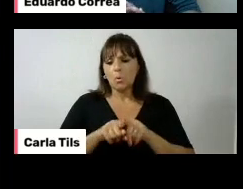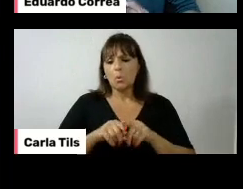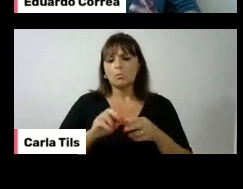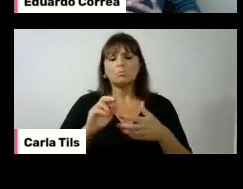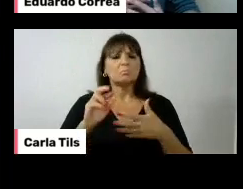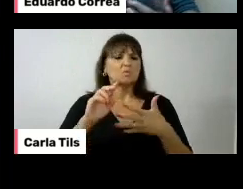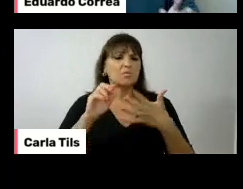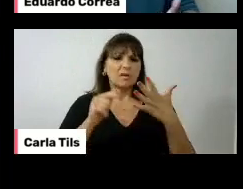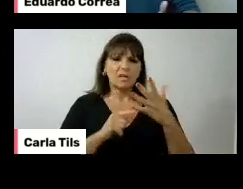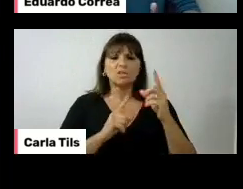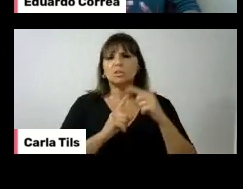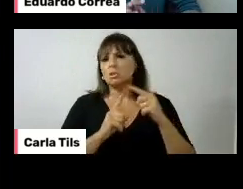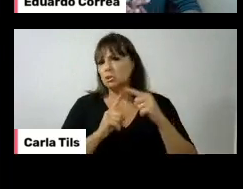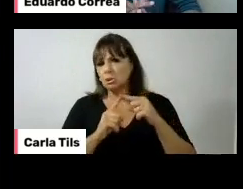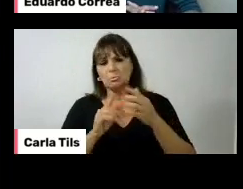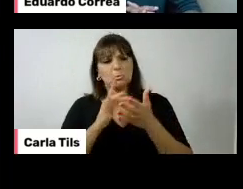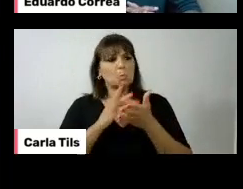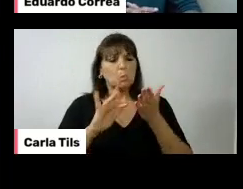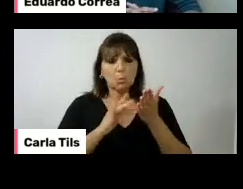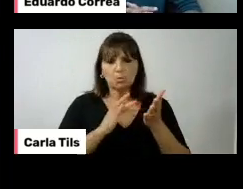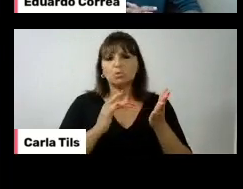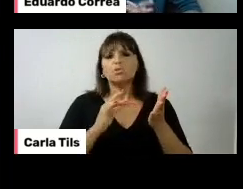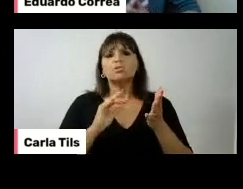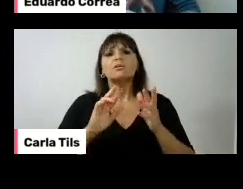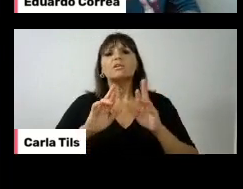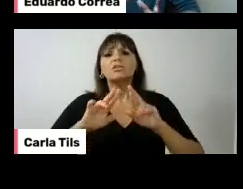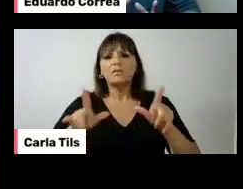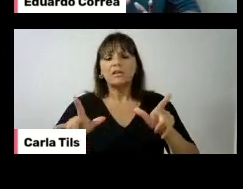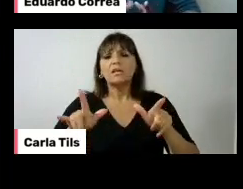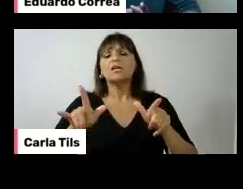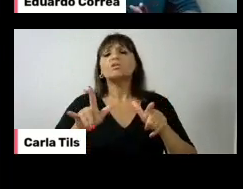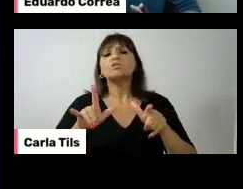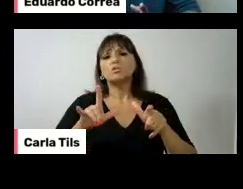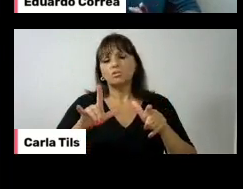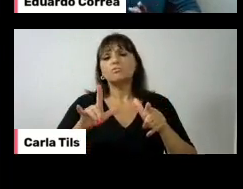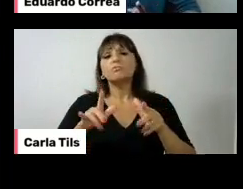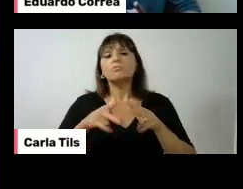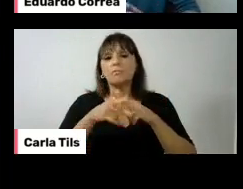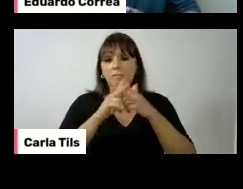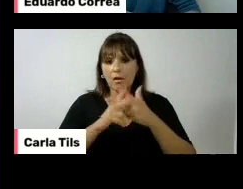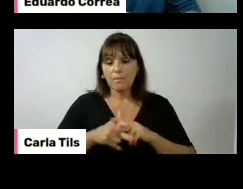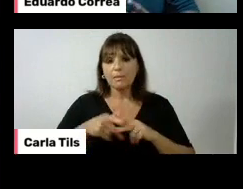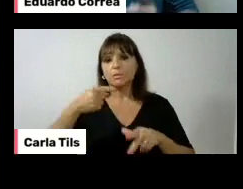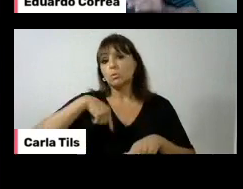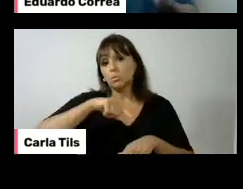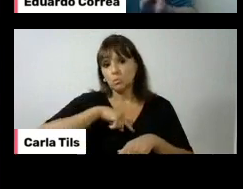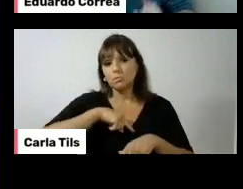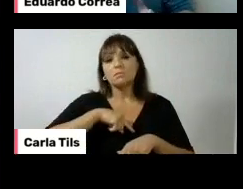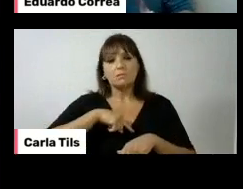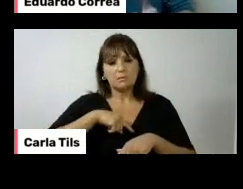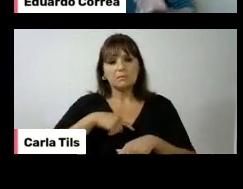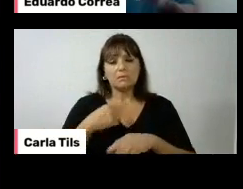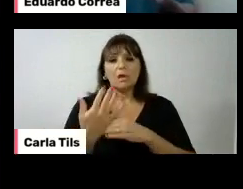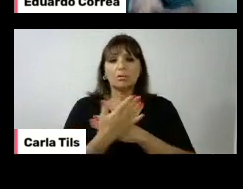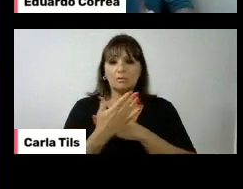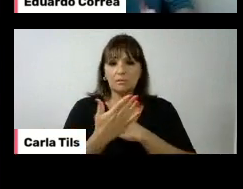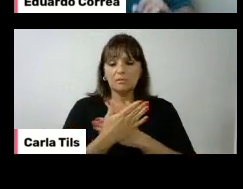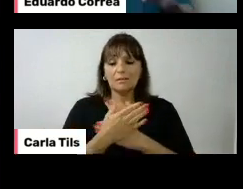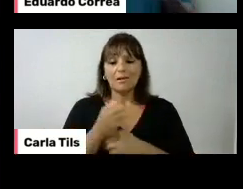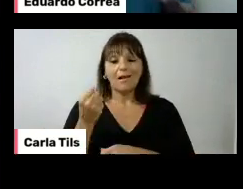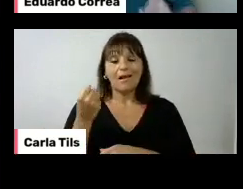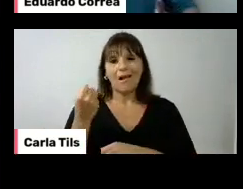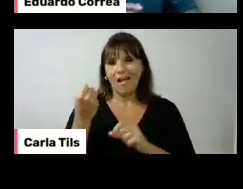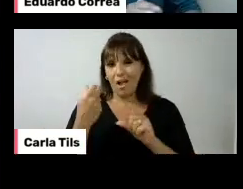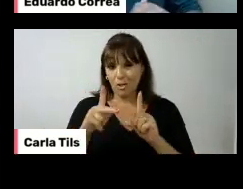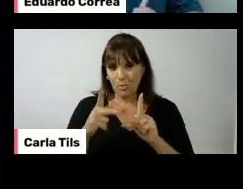DevTools, enfim, diversas outras ferramentas que nos auxiliam. Mas o automatizado nunca vai